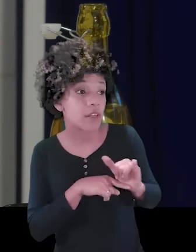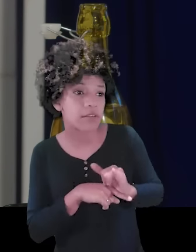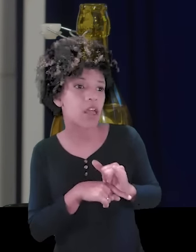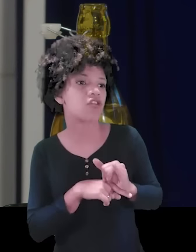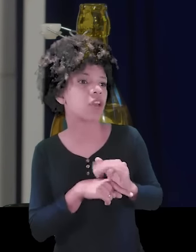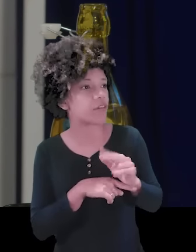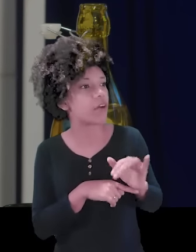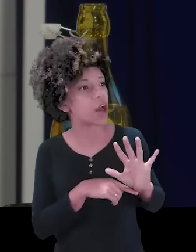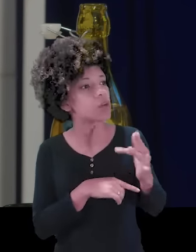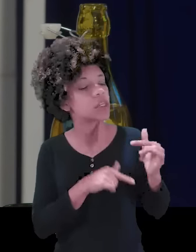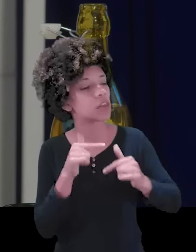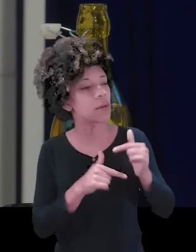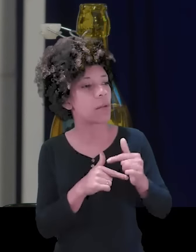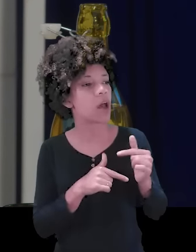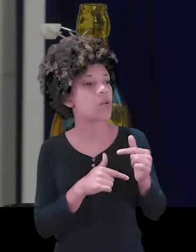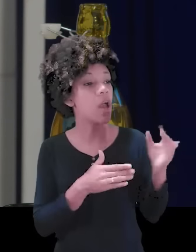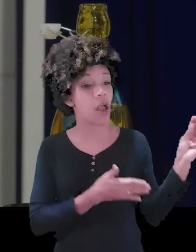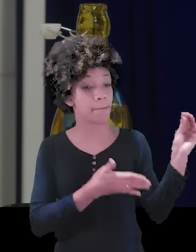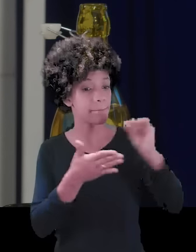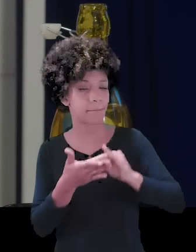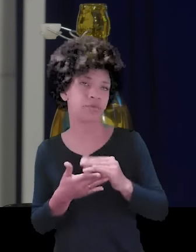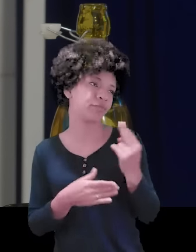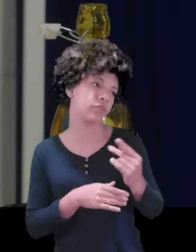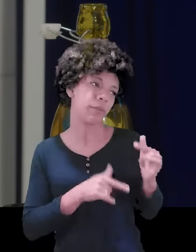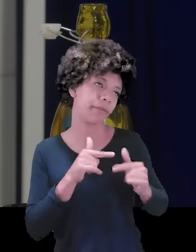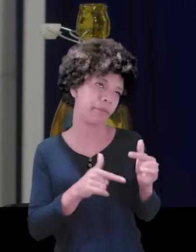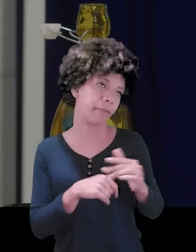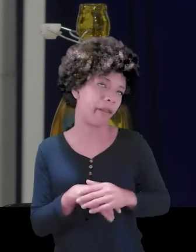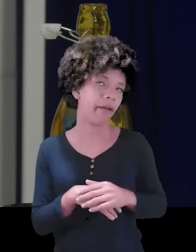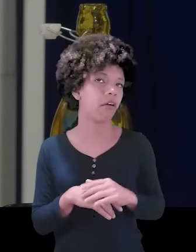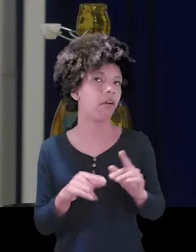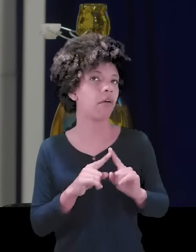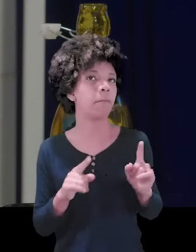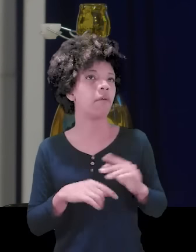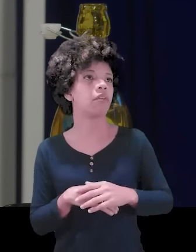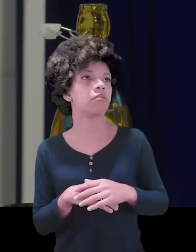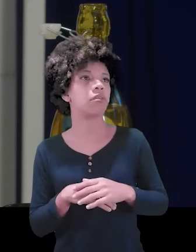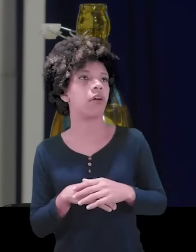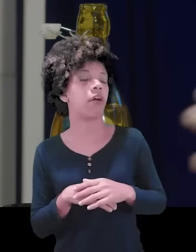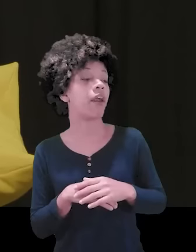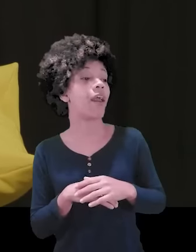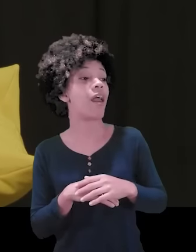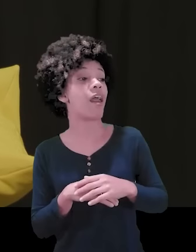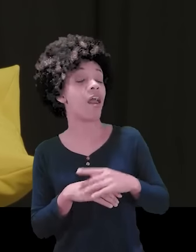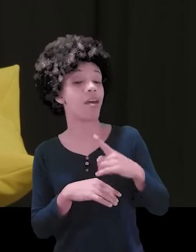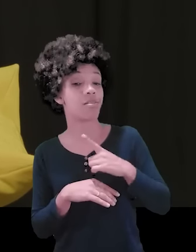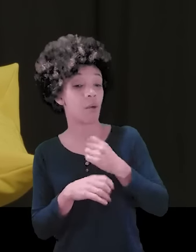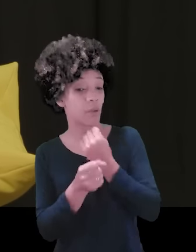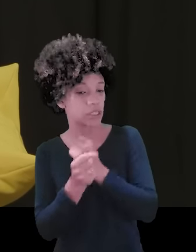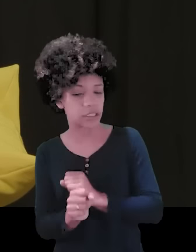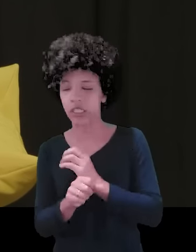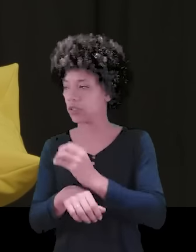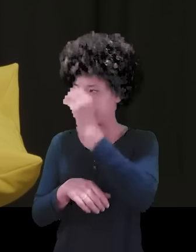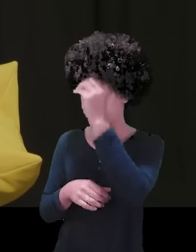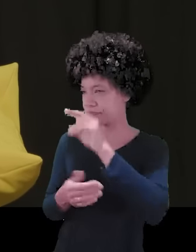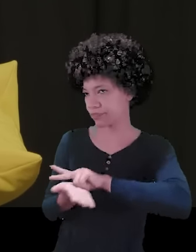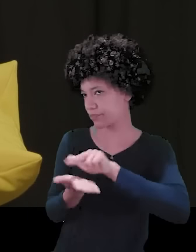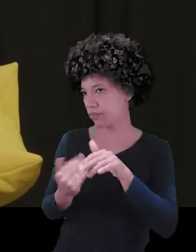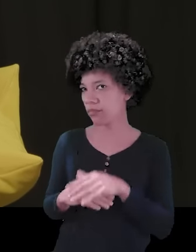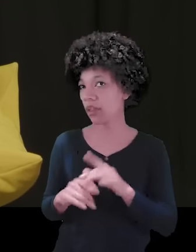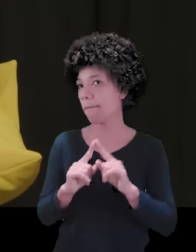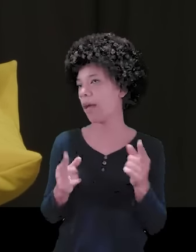que ele vai conseguir emprego e não dá nem para chamar de emprego é uma situação que ele vai ser escravizar e muito ignorante vai